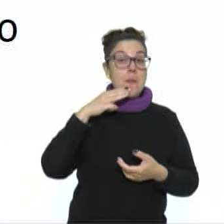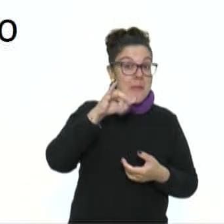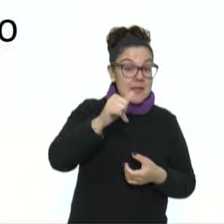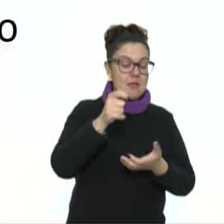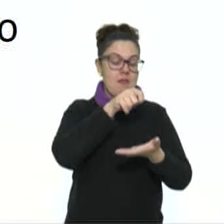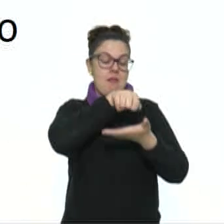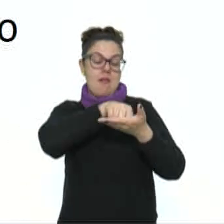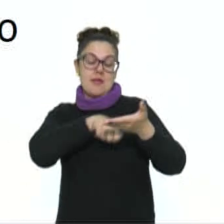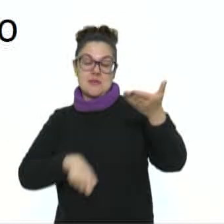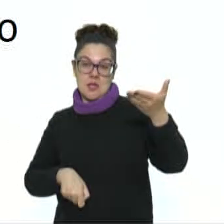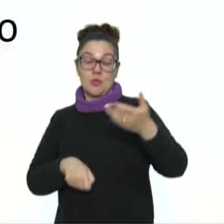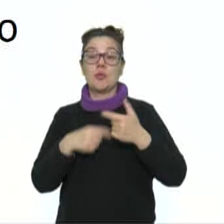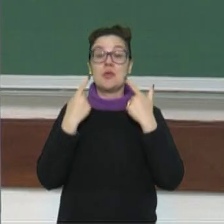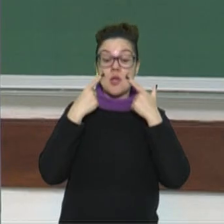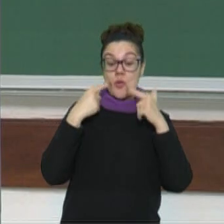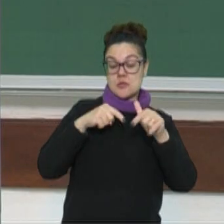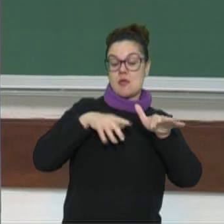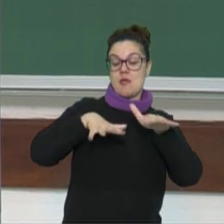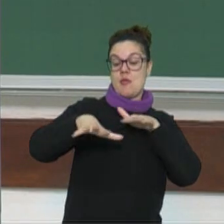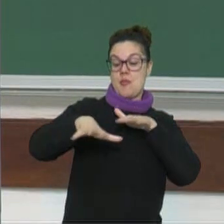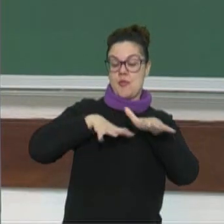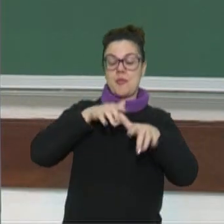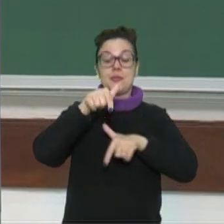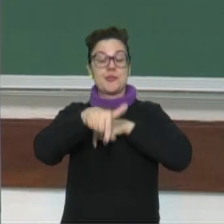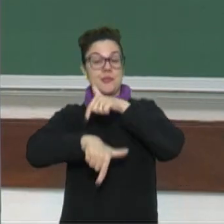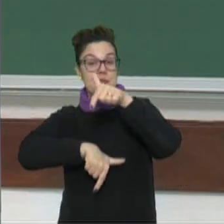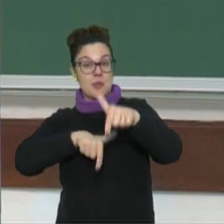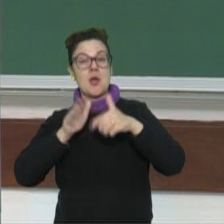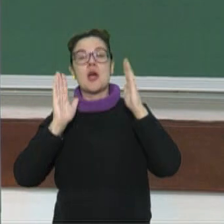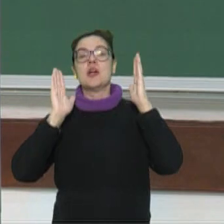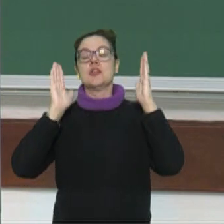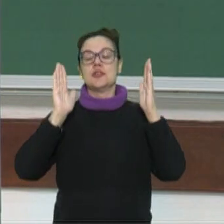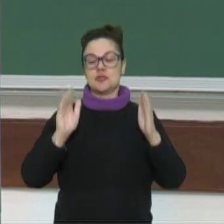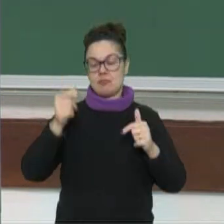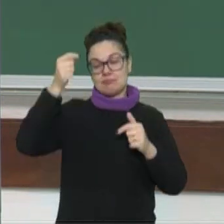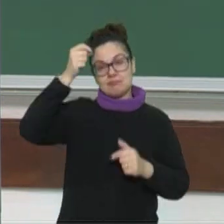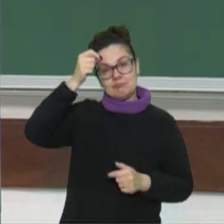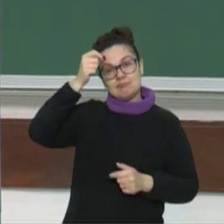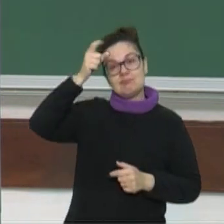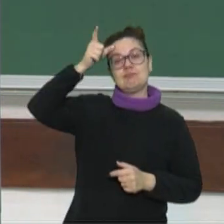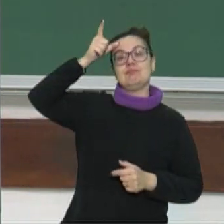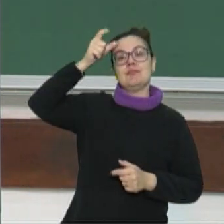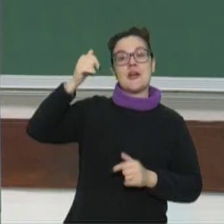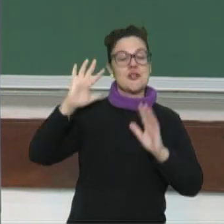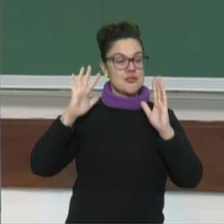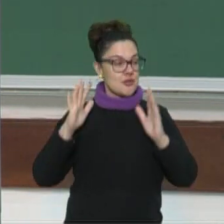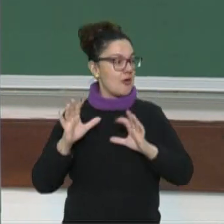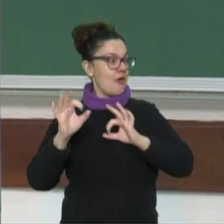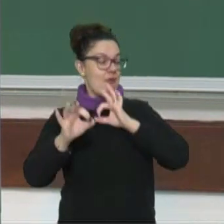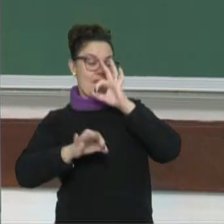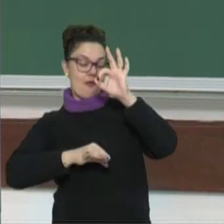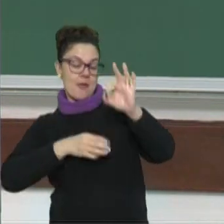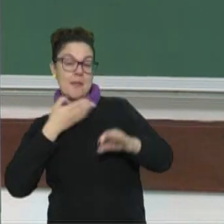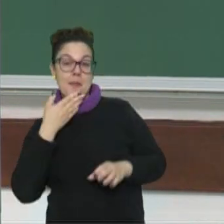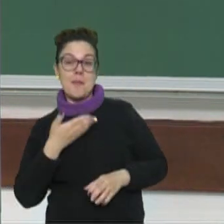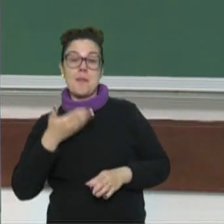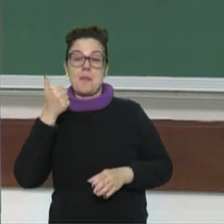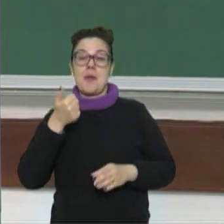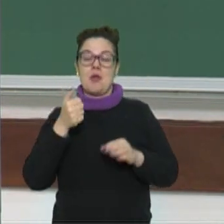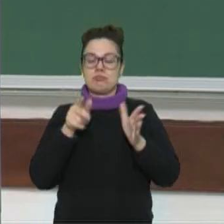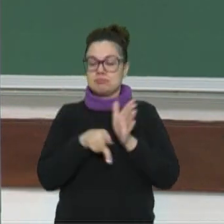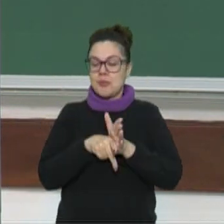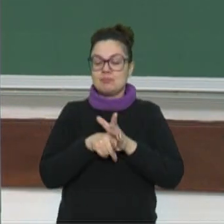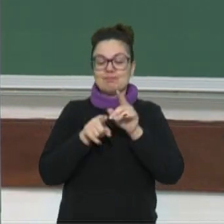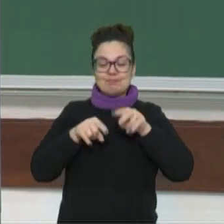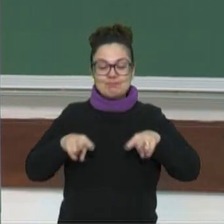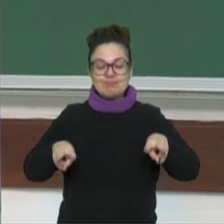assinaturas. Agora já é um movimento em que os trabalhadores amadureceram, eles já melhoraram assim, a sua visão da sociedade.